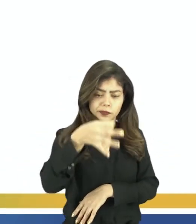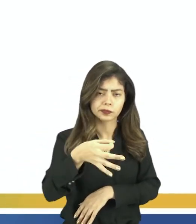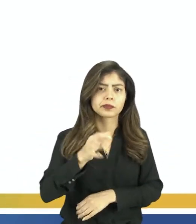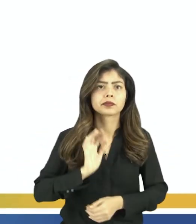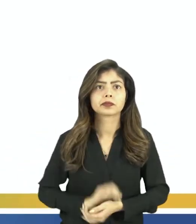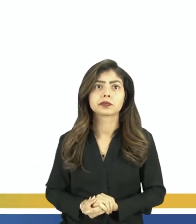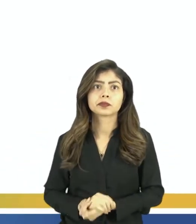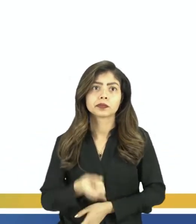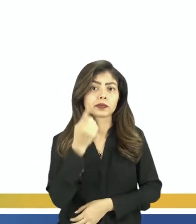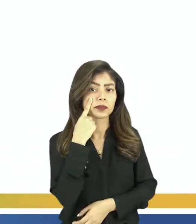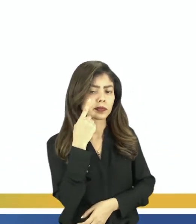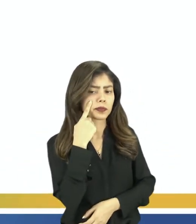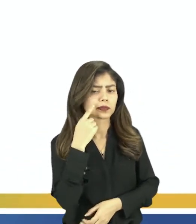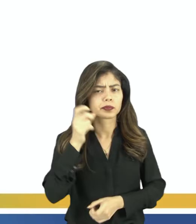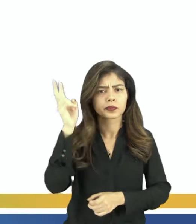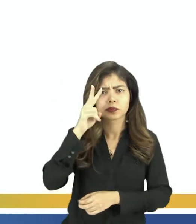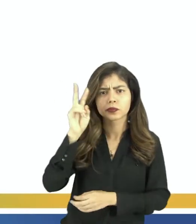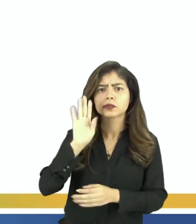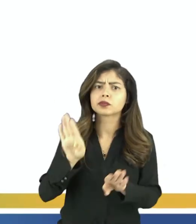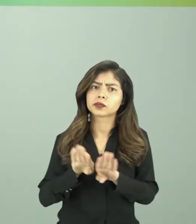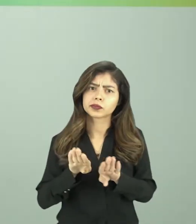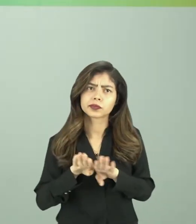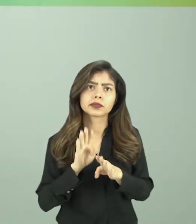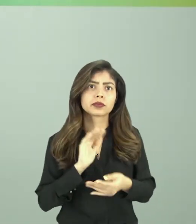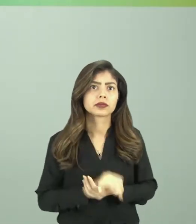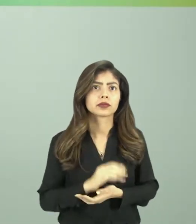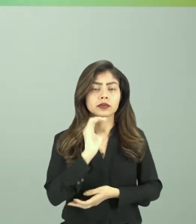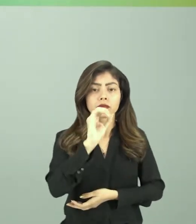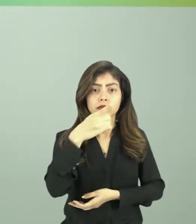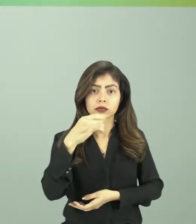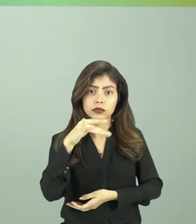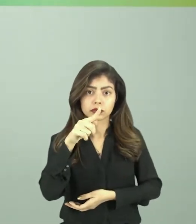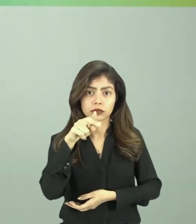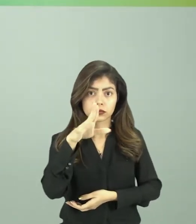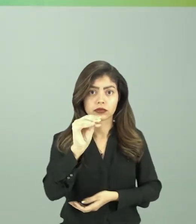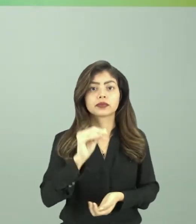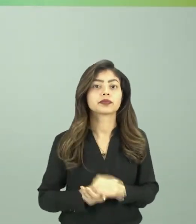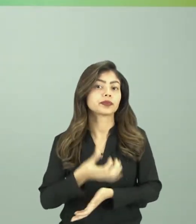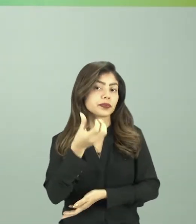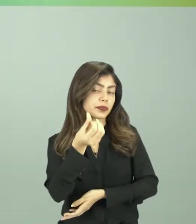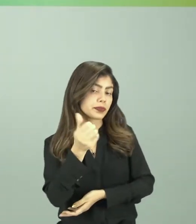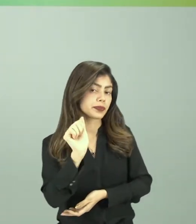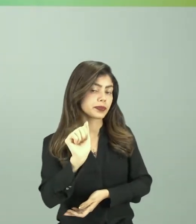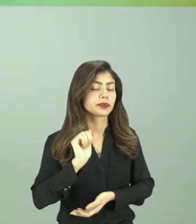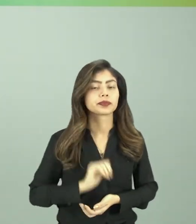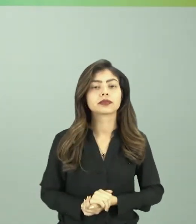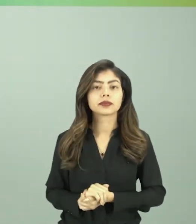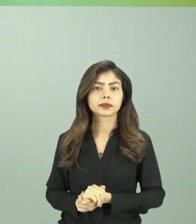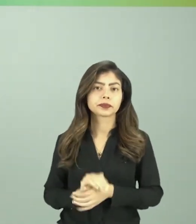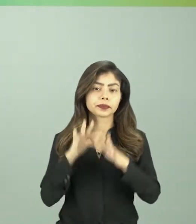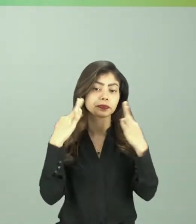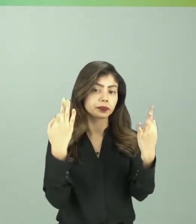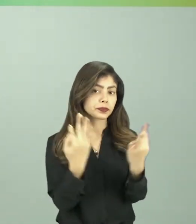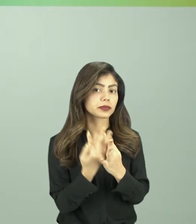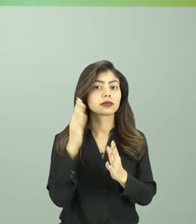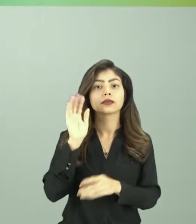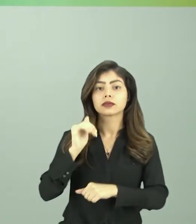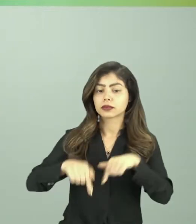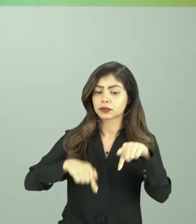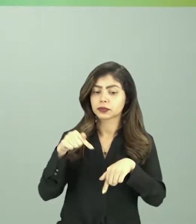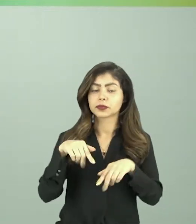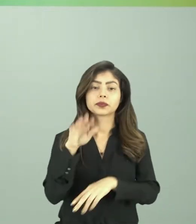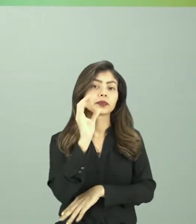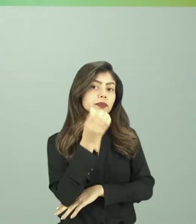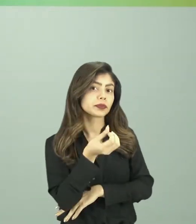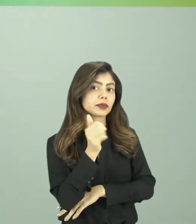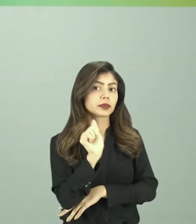correta? Então, o que a gente precisa estar lembrando também? O oxigênio ele é da família 6A. Os elementos químicos da família 6A, para